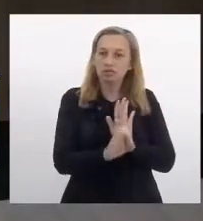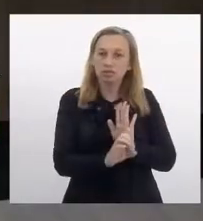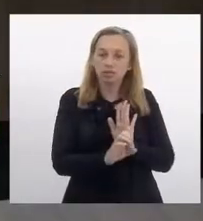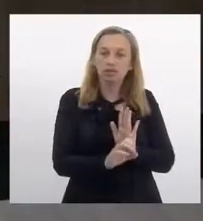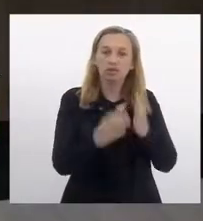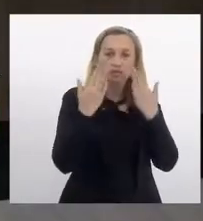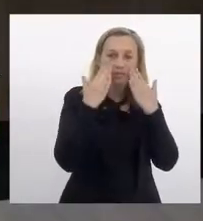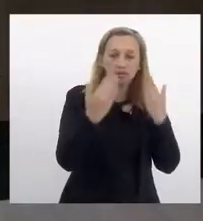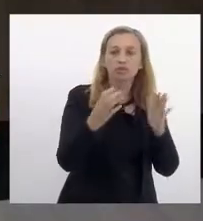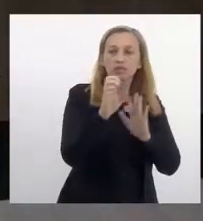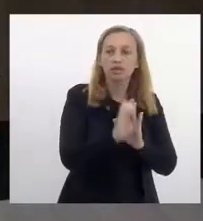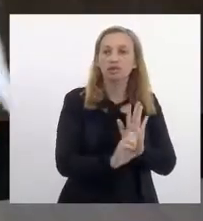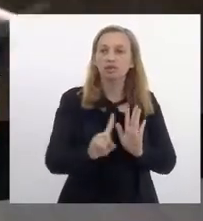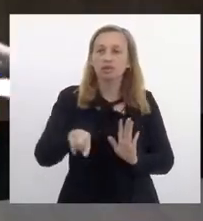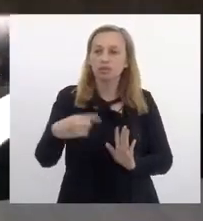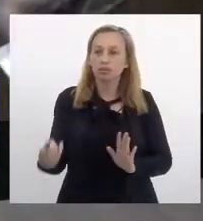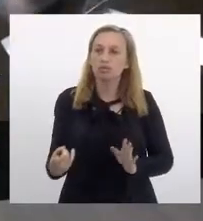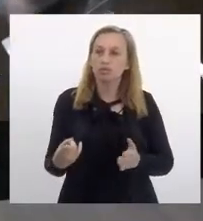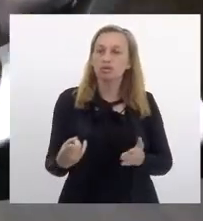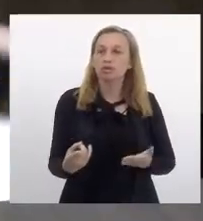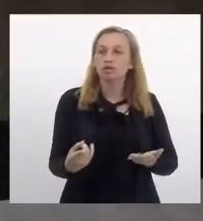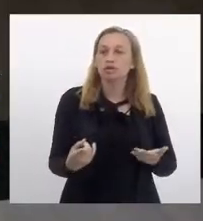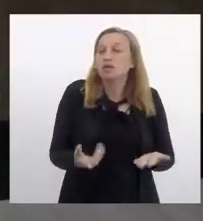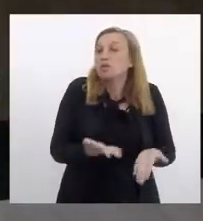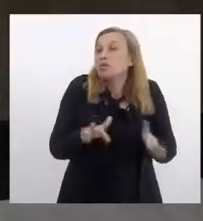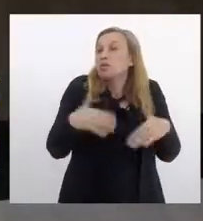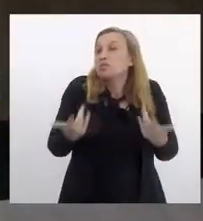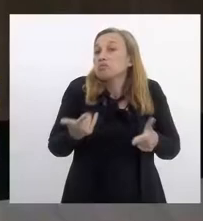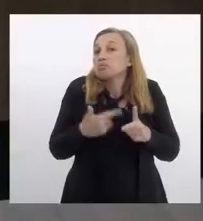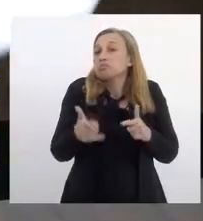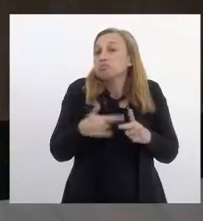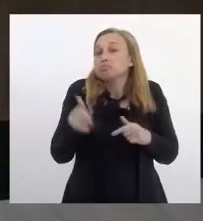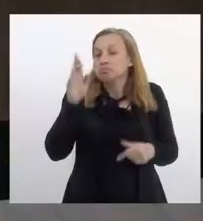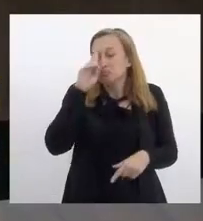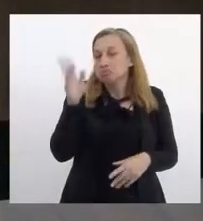Serão apresentadas, depois nós apresentamos as emendas. Qual é o problema, senhor presidente?